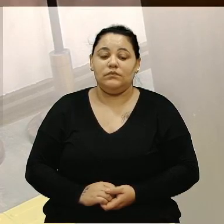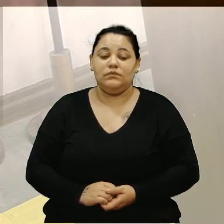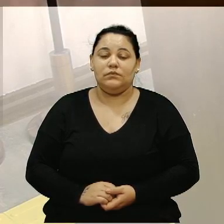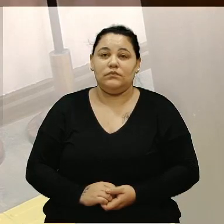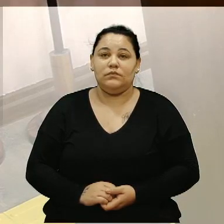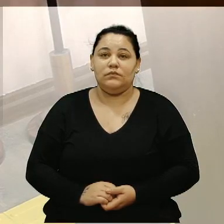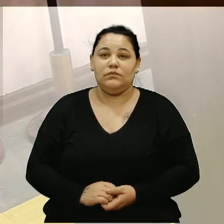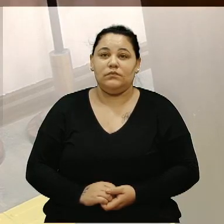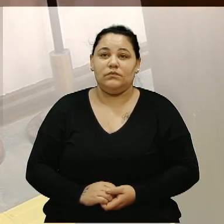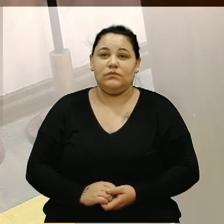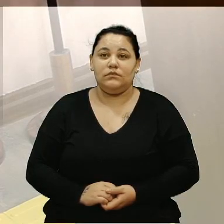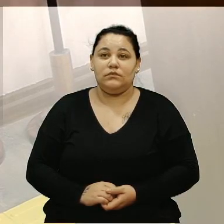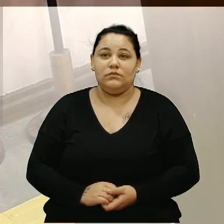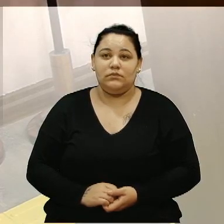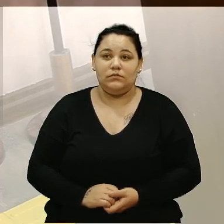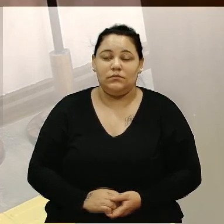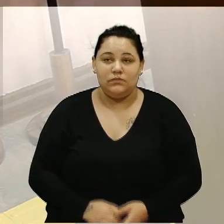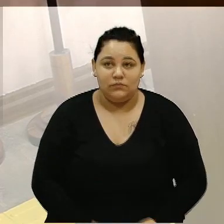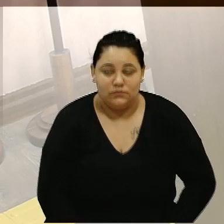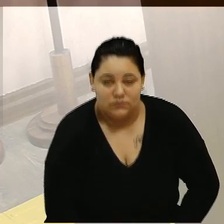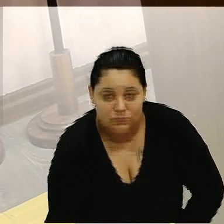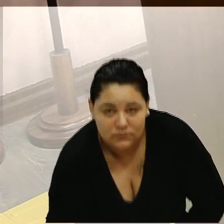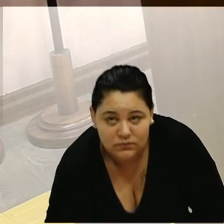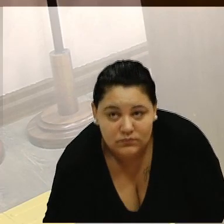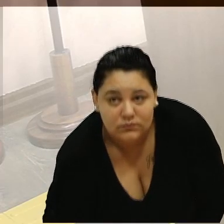Não é, vai falando, segura.